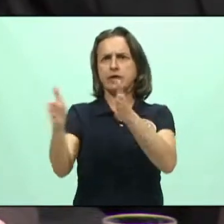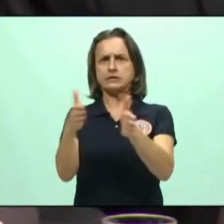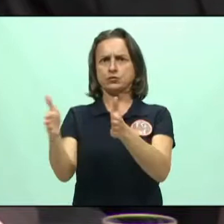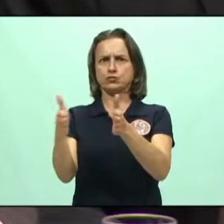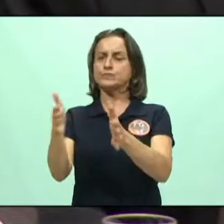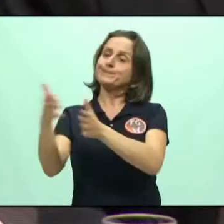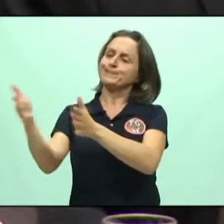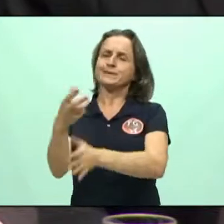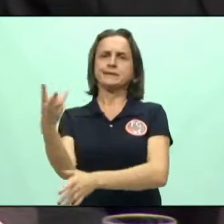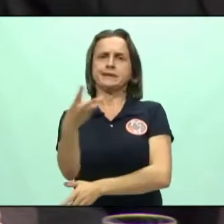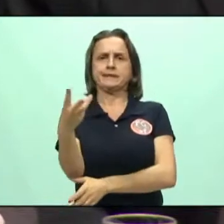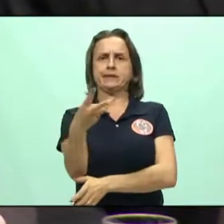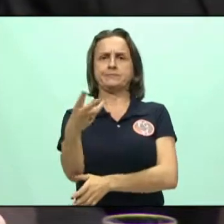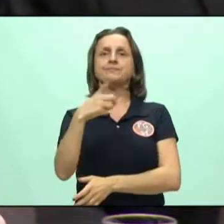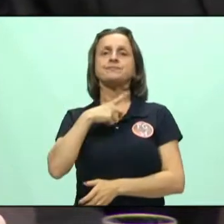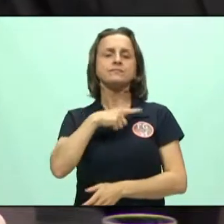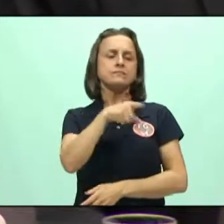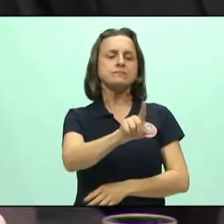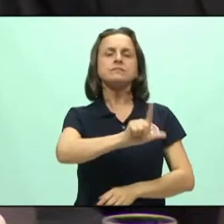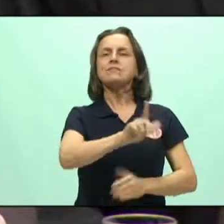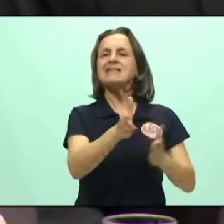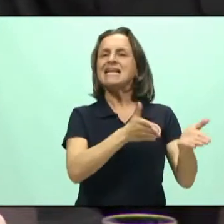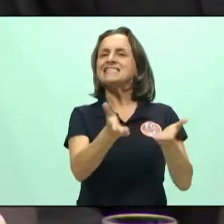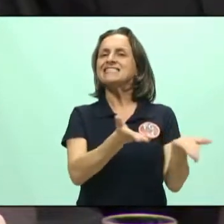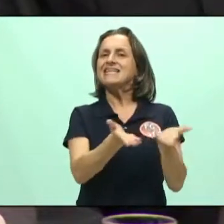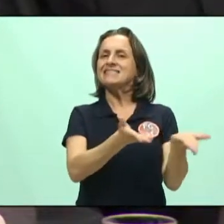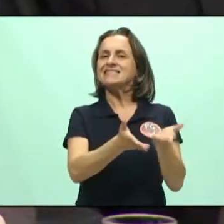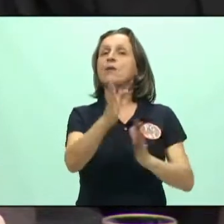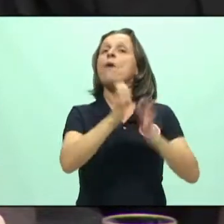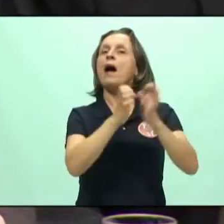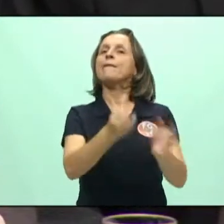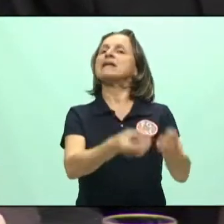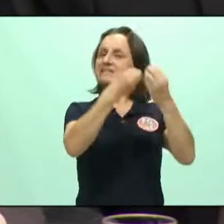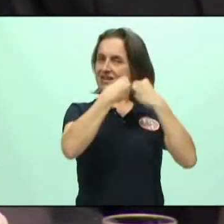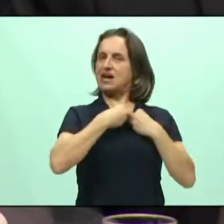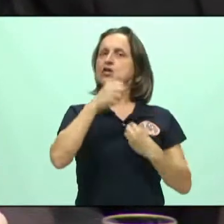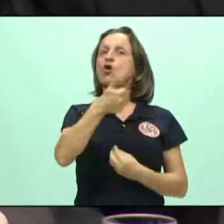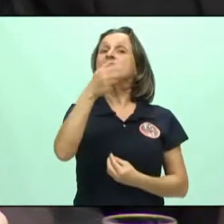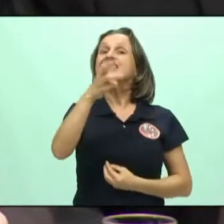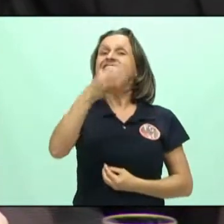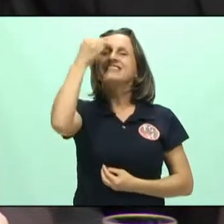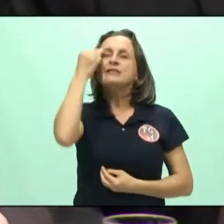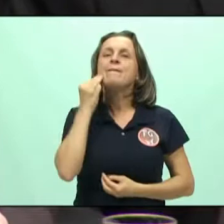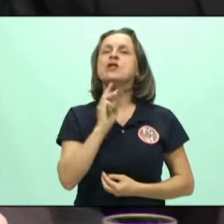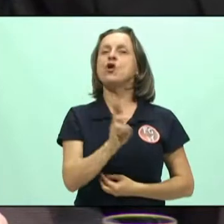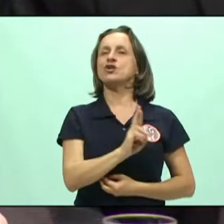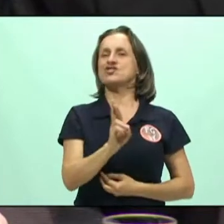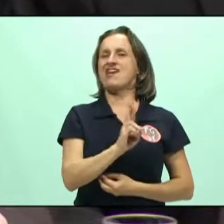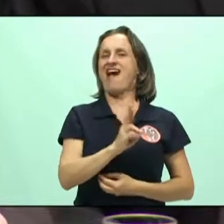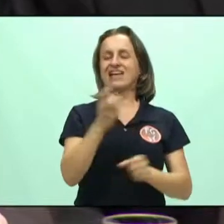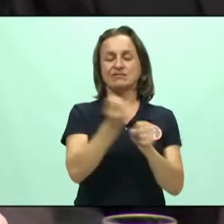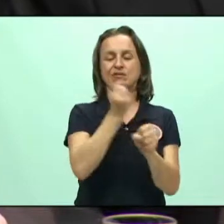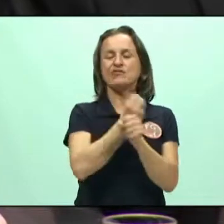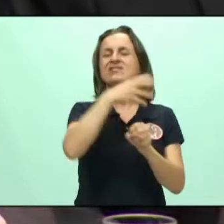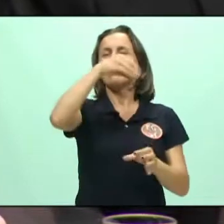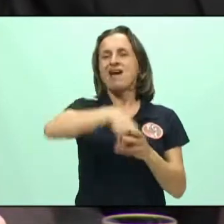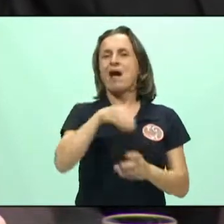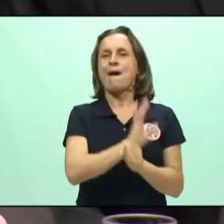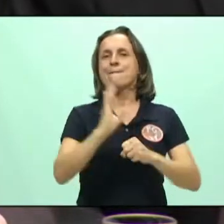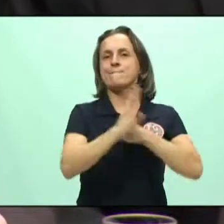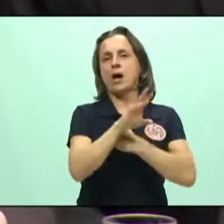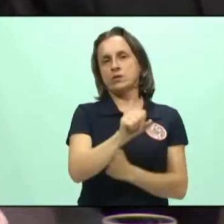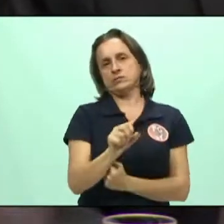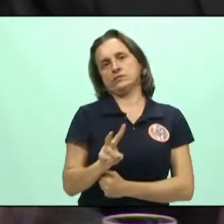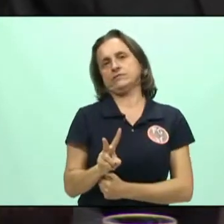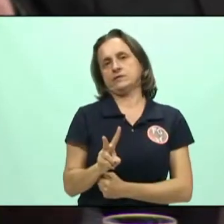a empresa ganhou 15 milhões de reais para fazer as obras dentro São Vicente a empresa foi lá e começou a fazer as obras diz